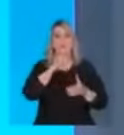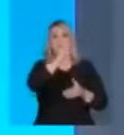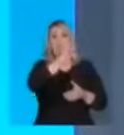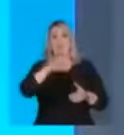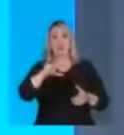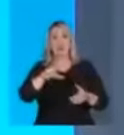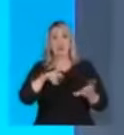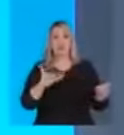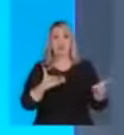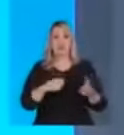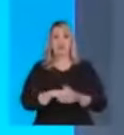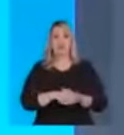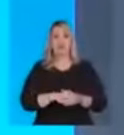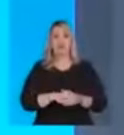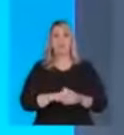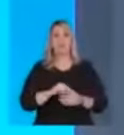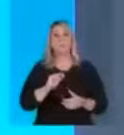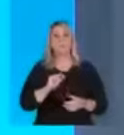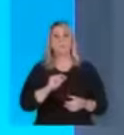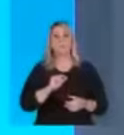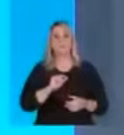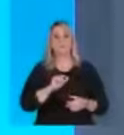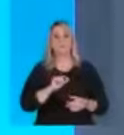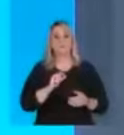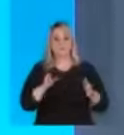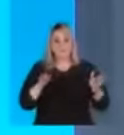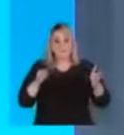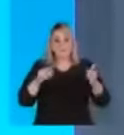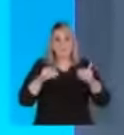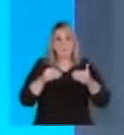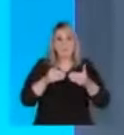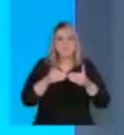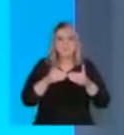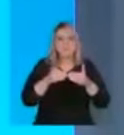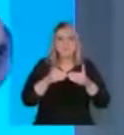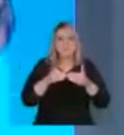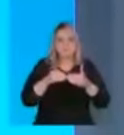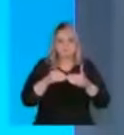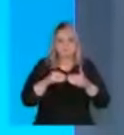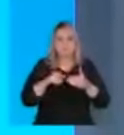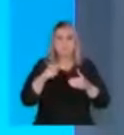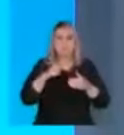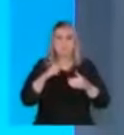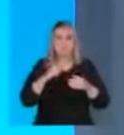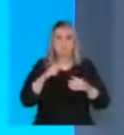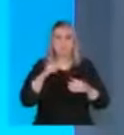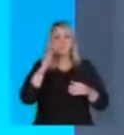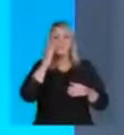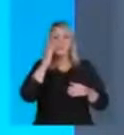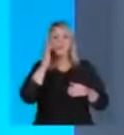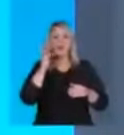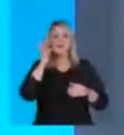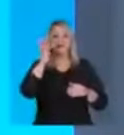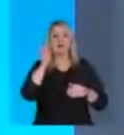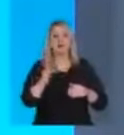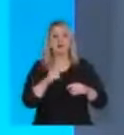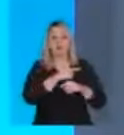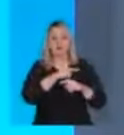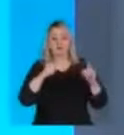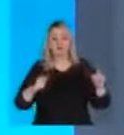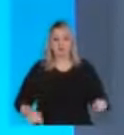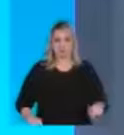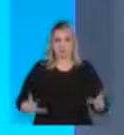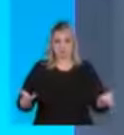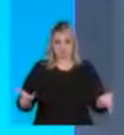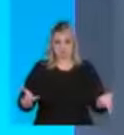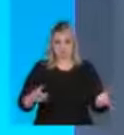fundo absolutamente eh fechado que tem que tratar do futuro dos Servidores mas me parece que